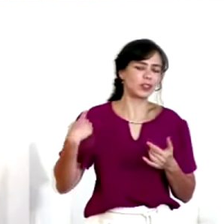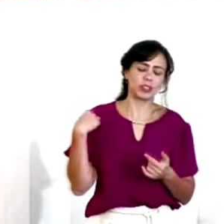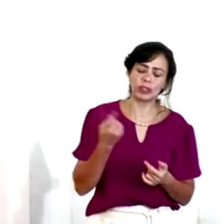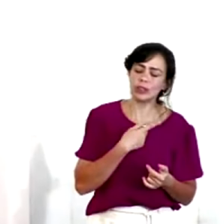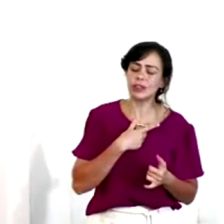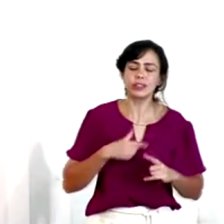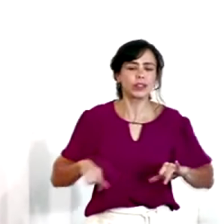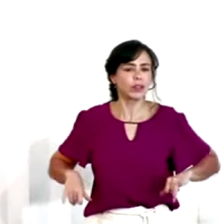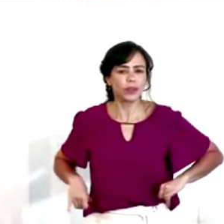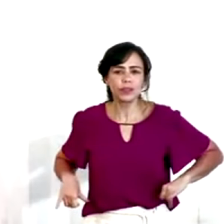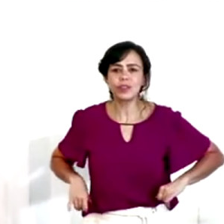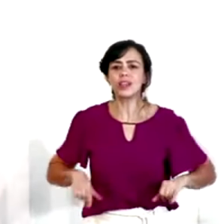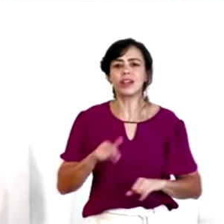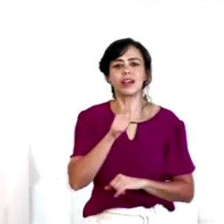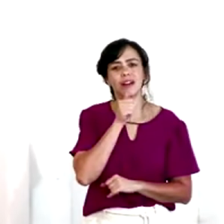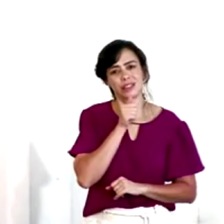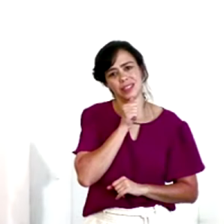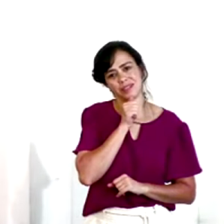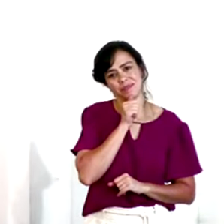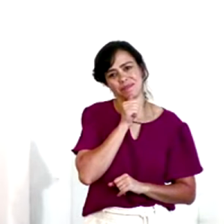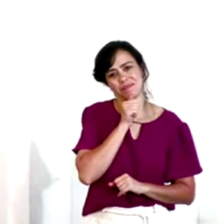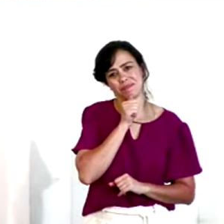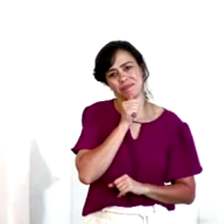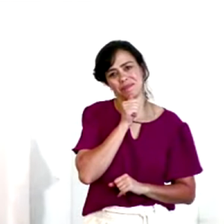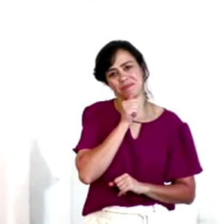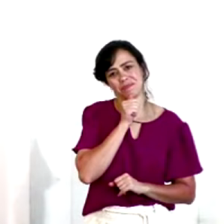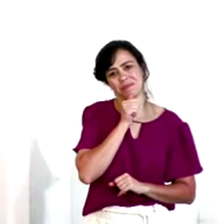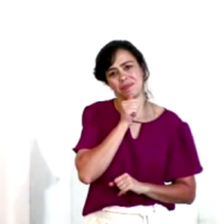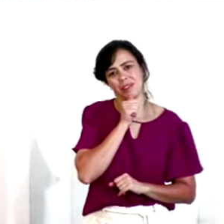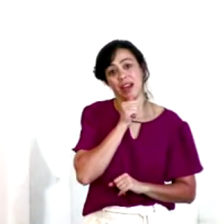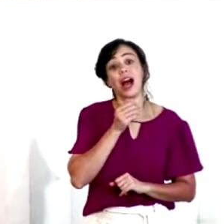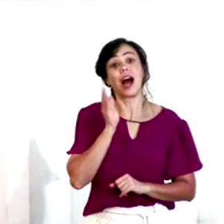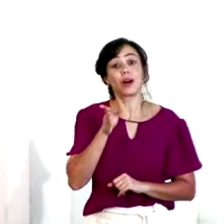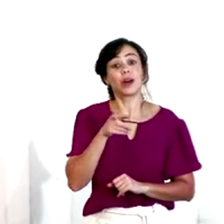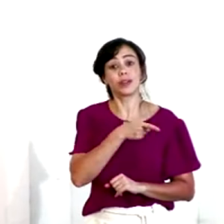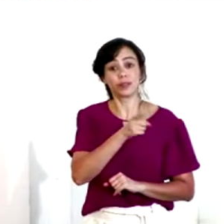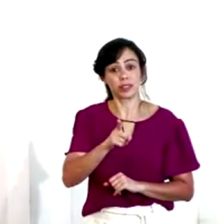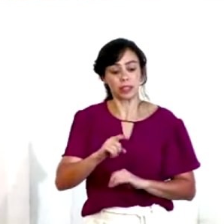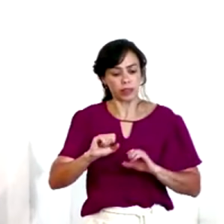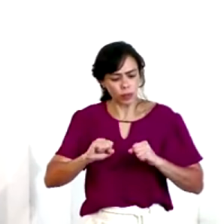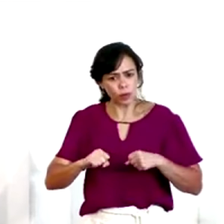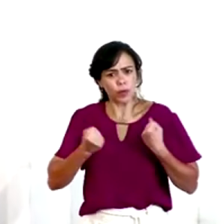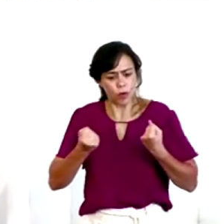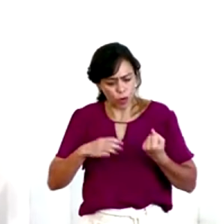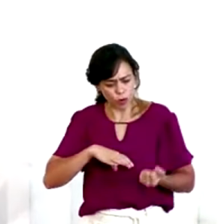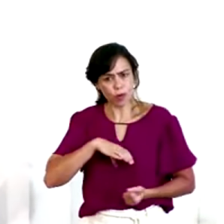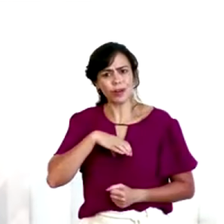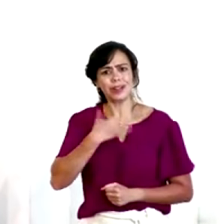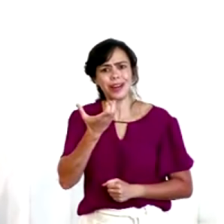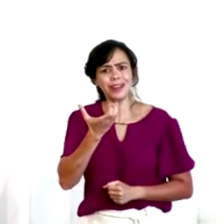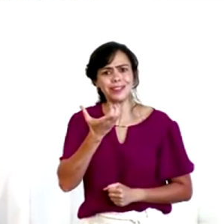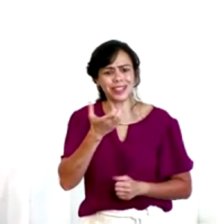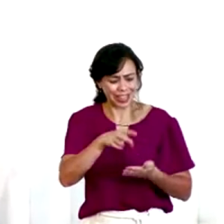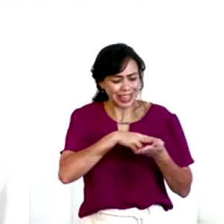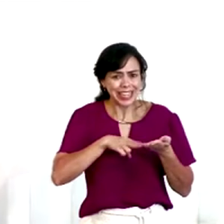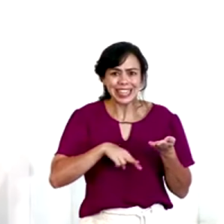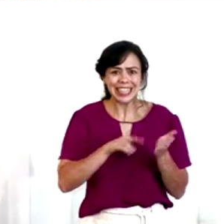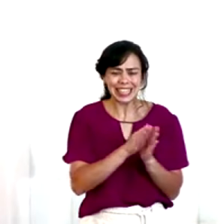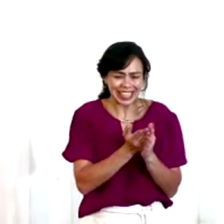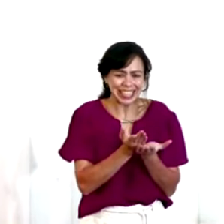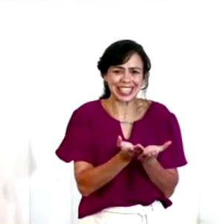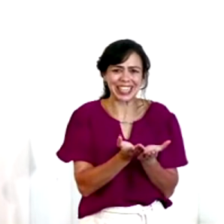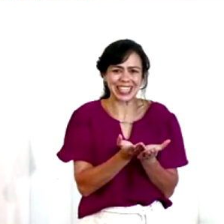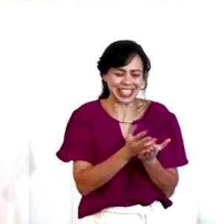Esse texto encoraja obreiros na obra de Deus, pastores,